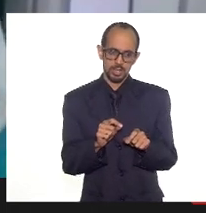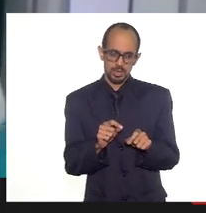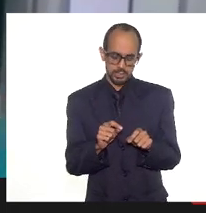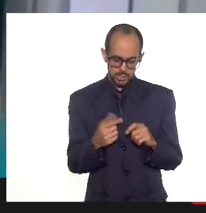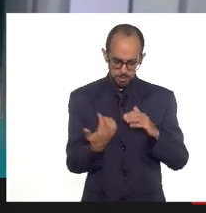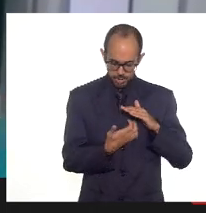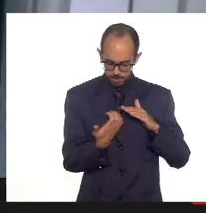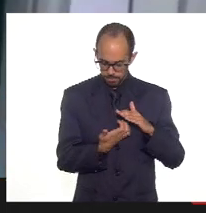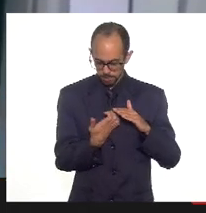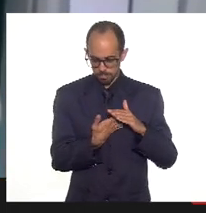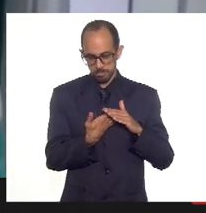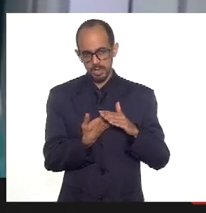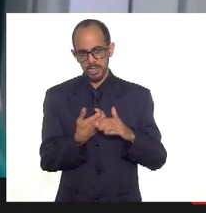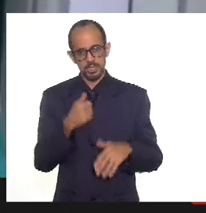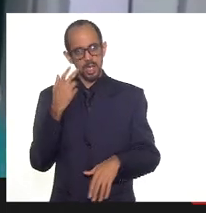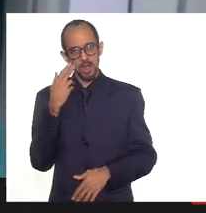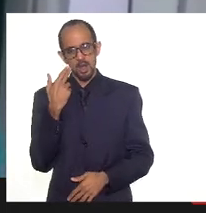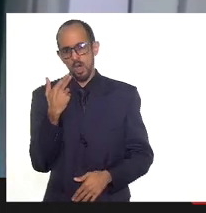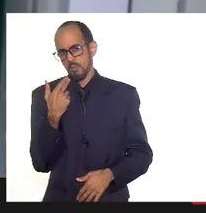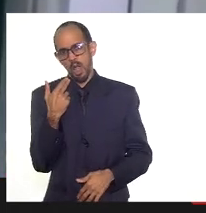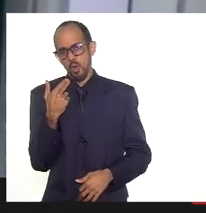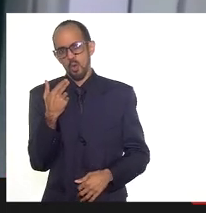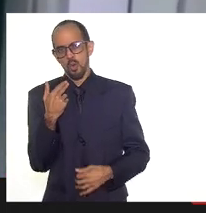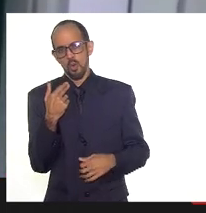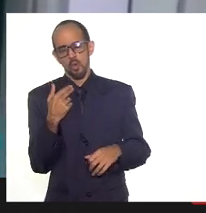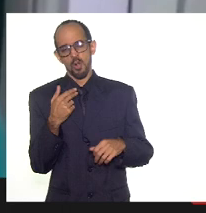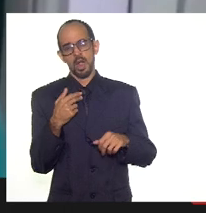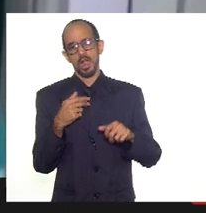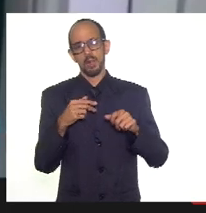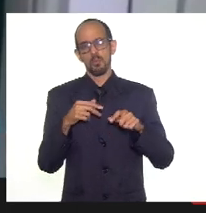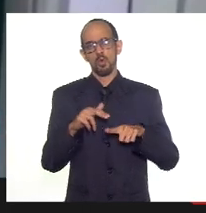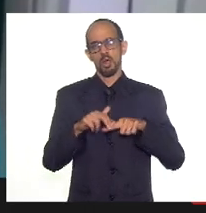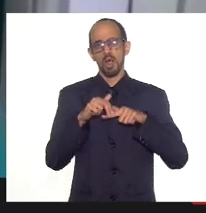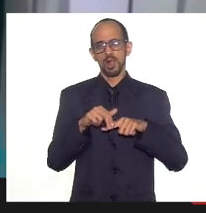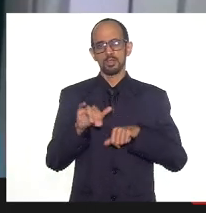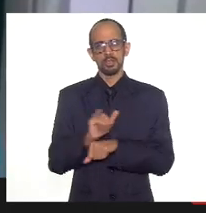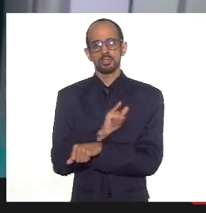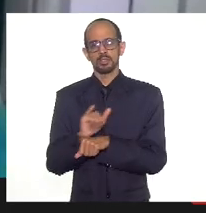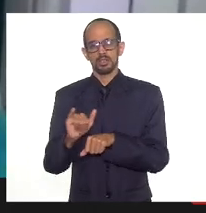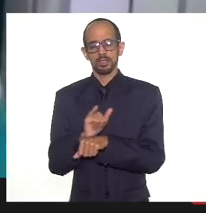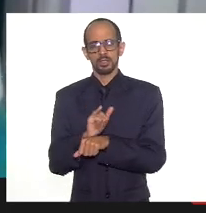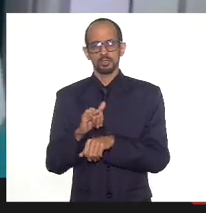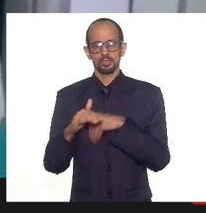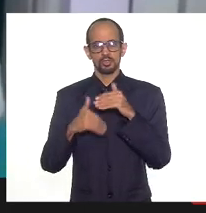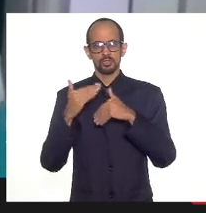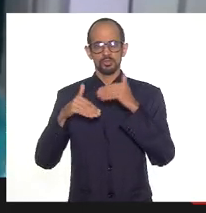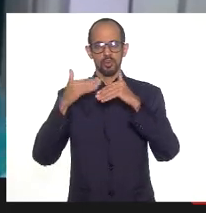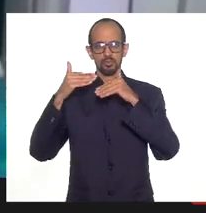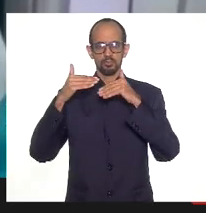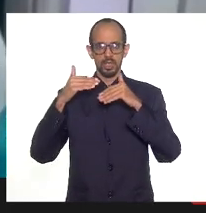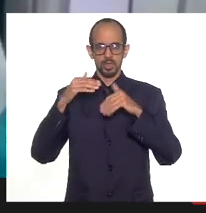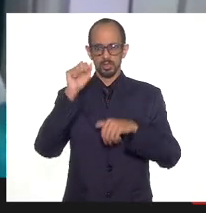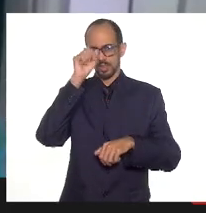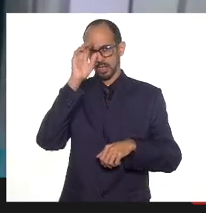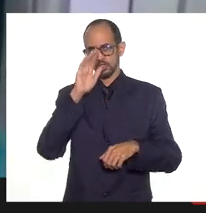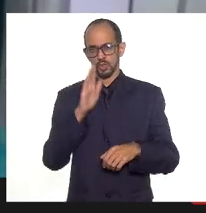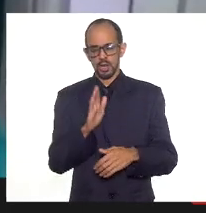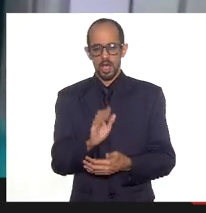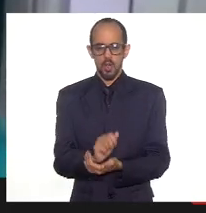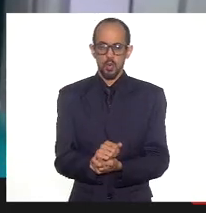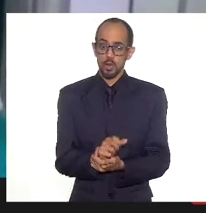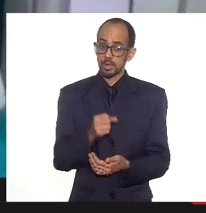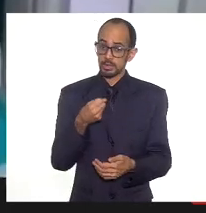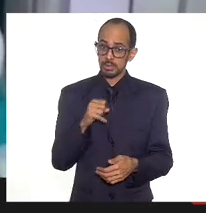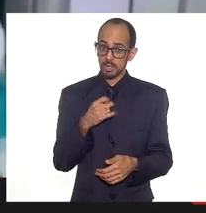empresa convencional, tendo em vista o seu papel estratégico no desenvolvimento nacional soberano. Se a gente não tem isso em